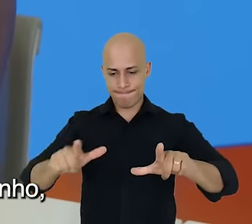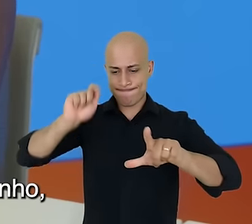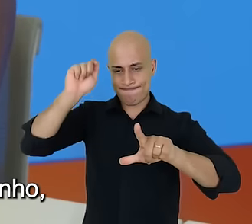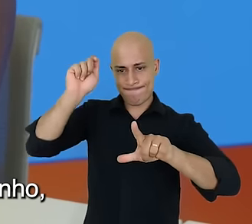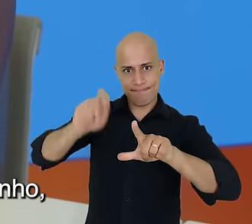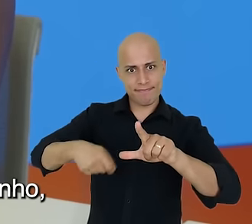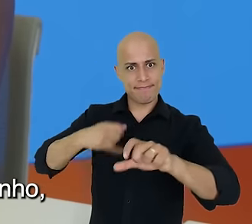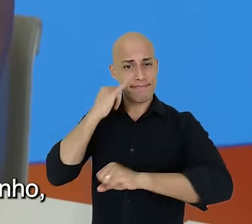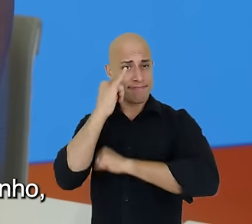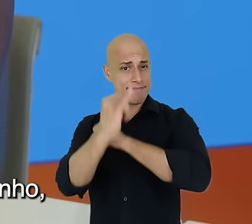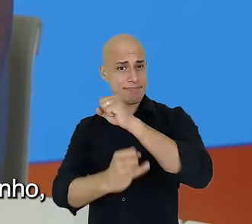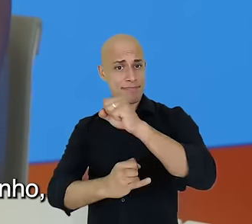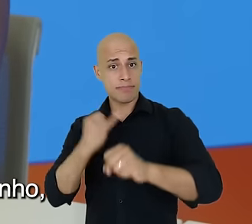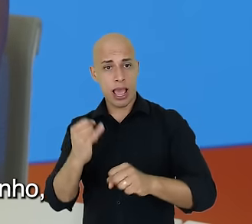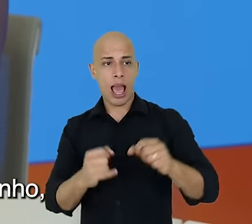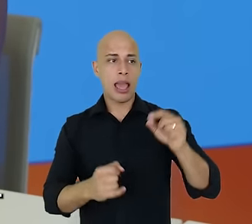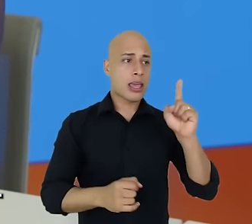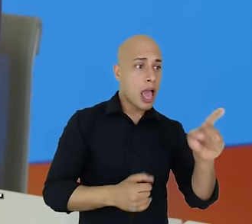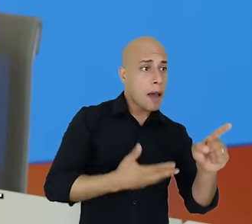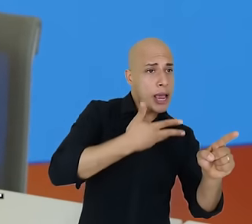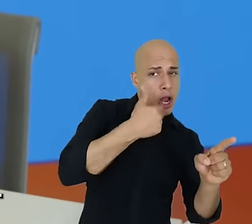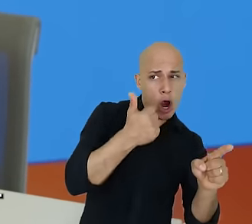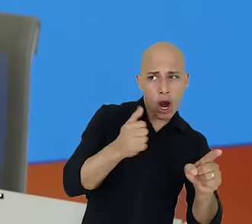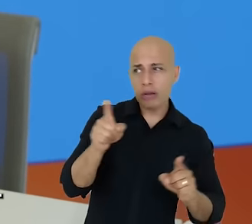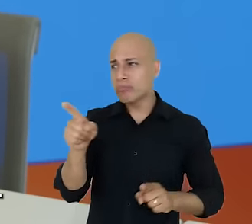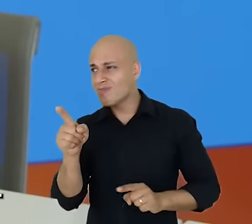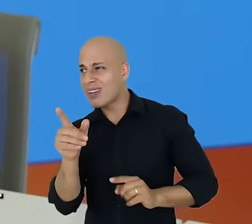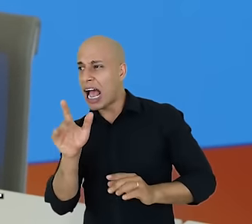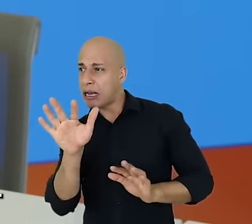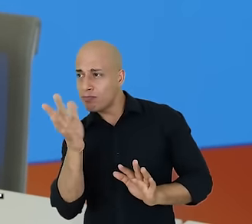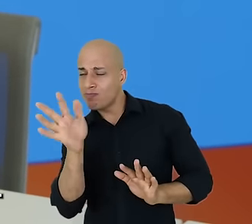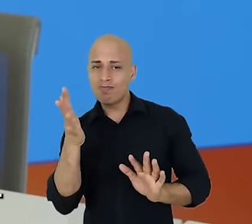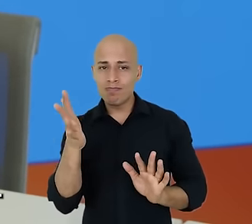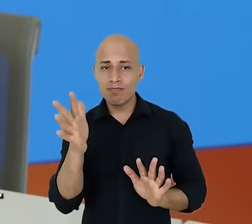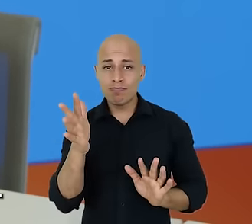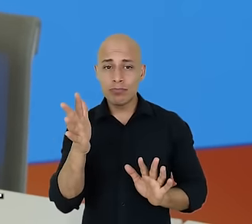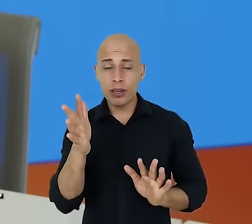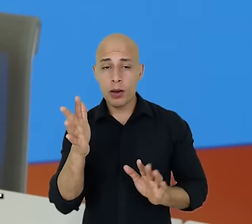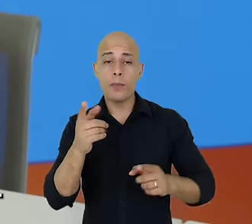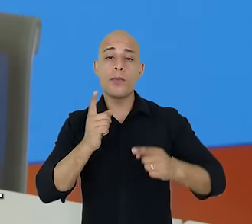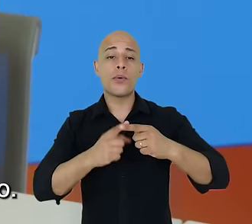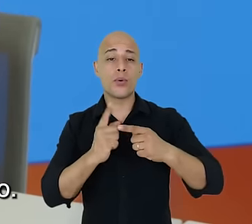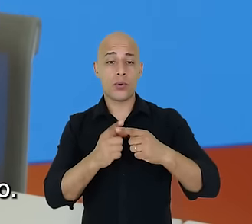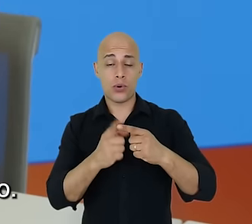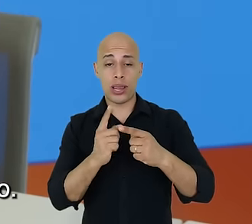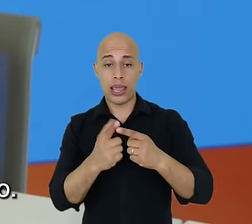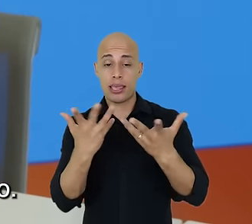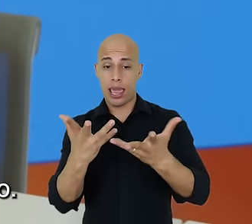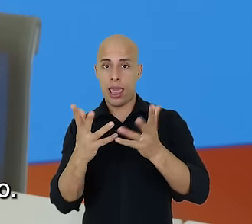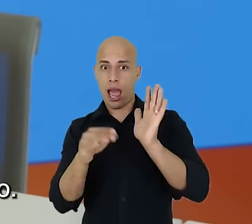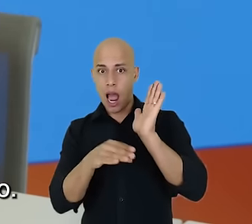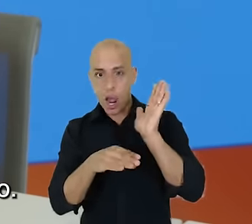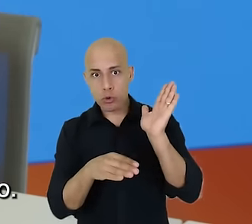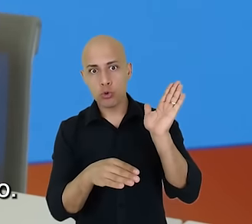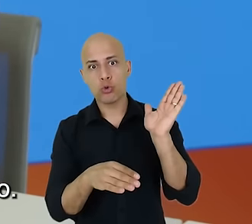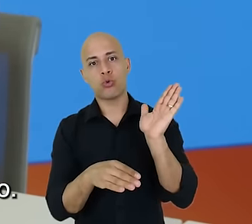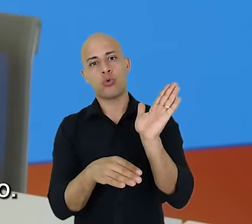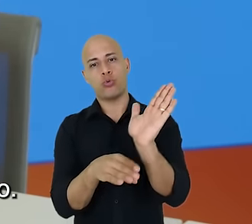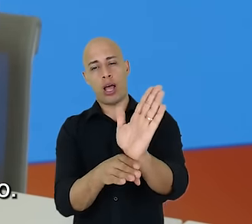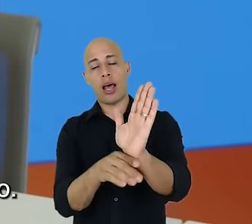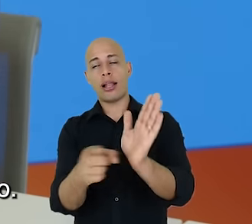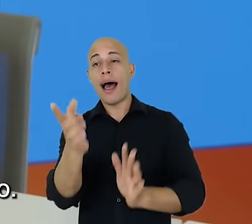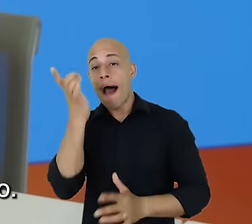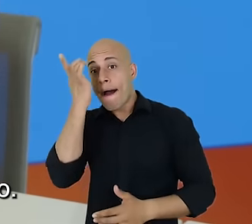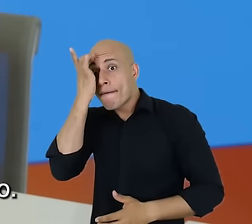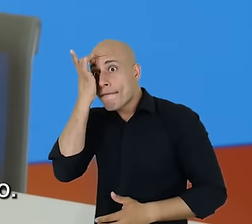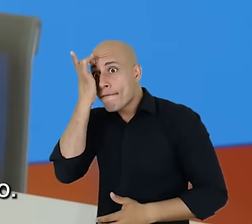a gente fala que um é melhorzinho um pouco do que o outro e a gente a intenção e a ideia é sempre que